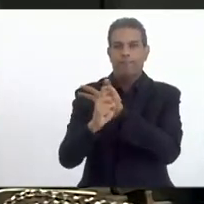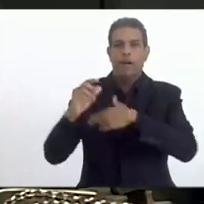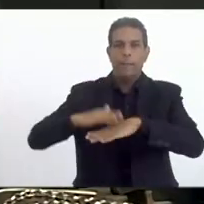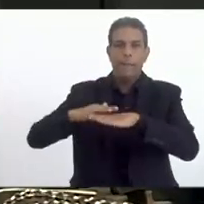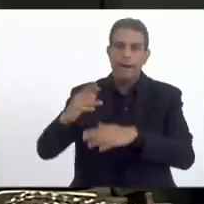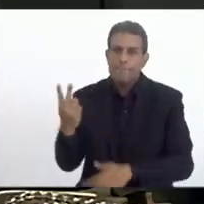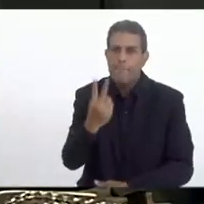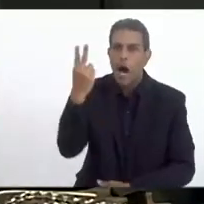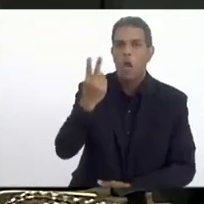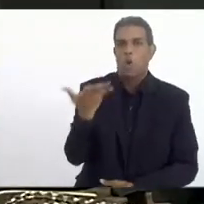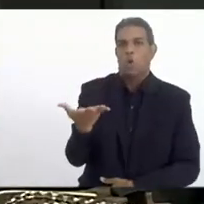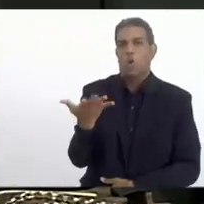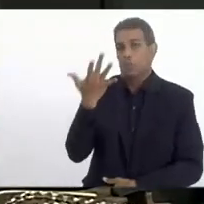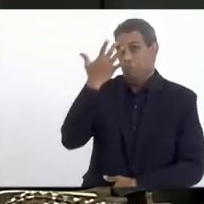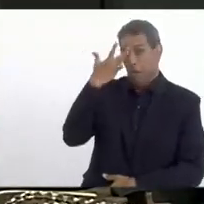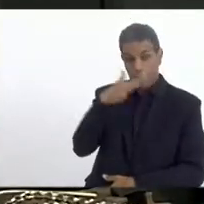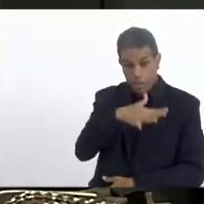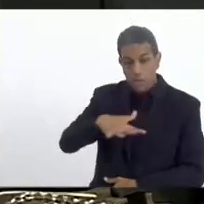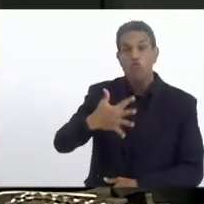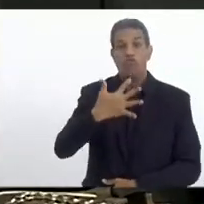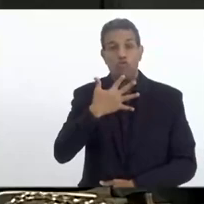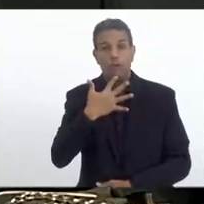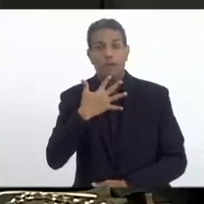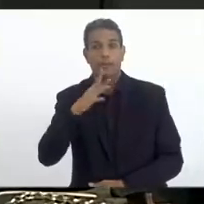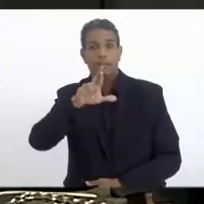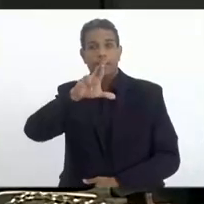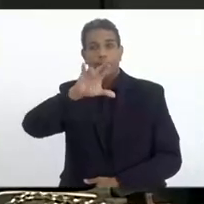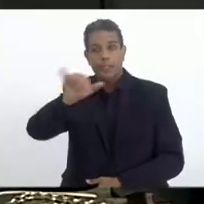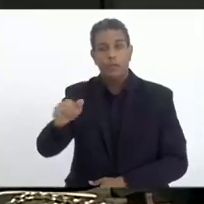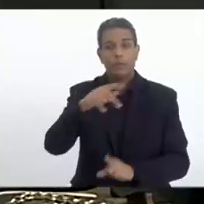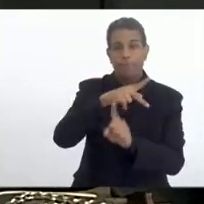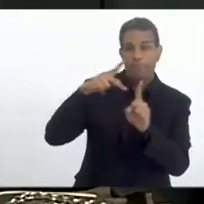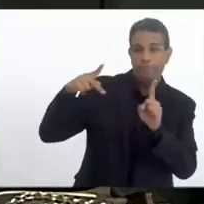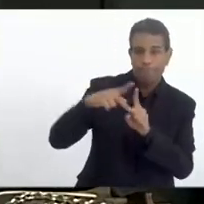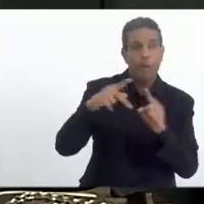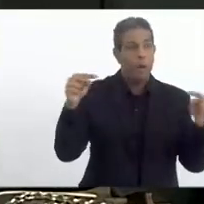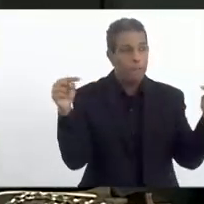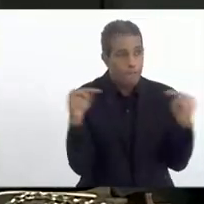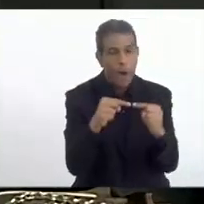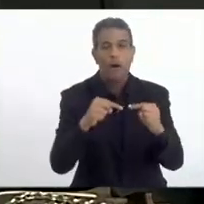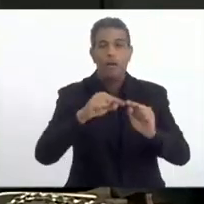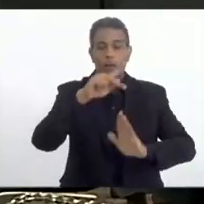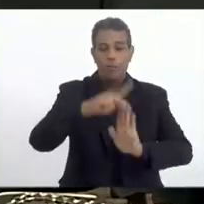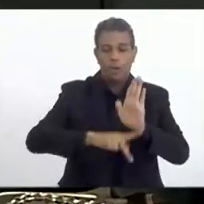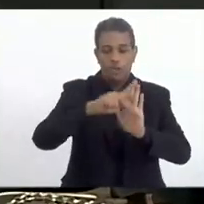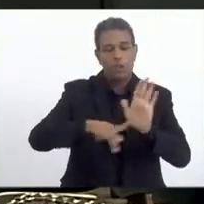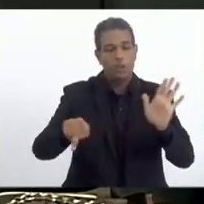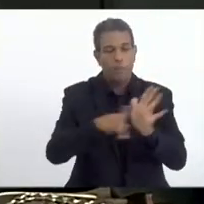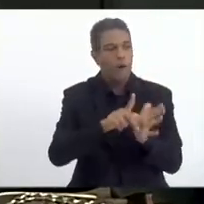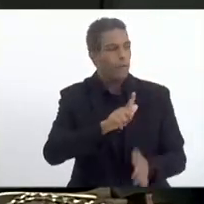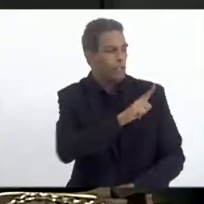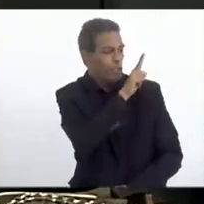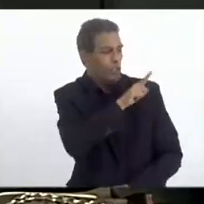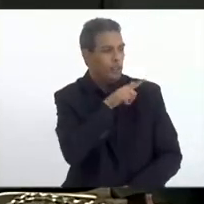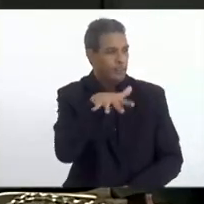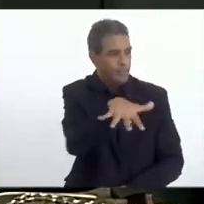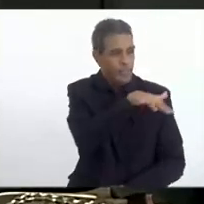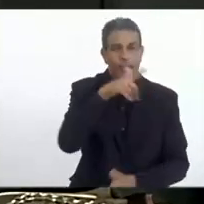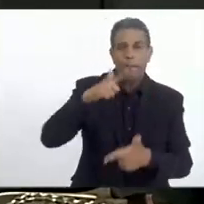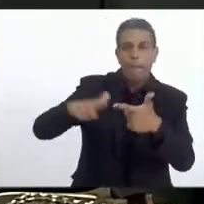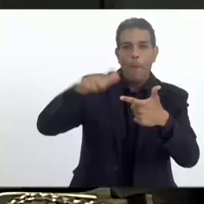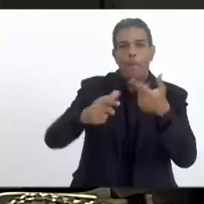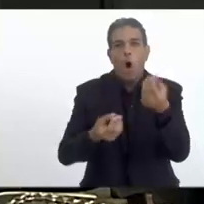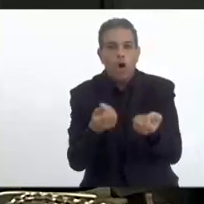valorizado. Não sei se é do conhecimento de vocês, mas o Rio Previdência tem um certificado de gestão, de progestão. Em tempos de crise, ele